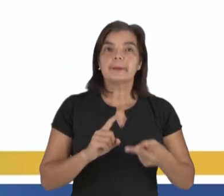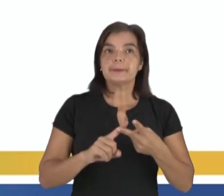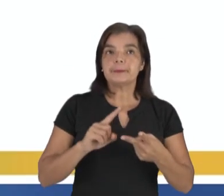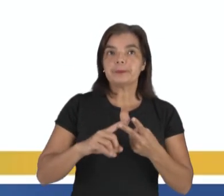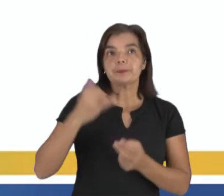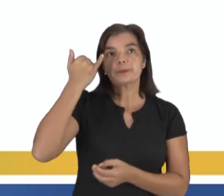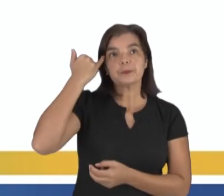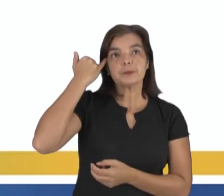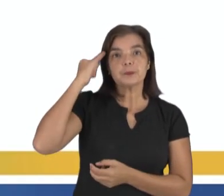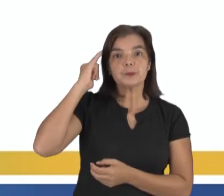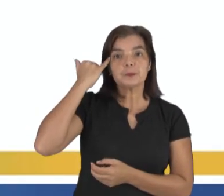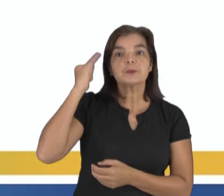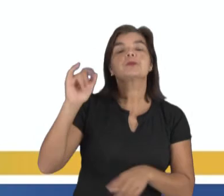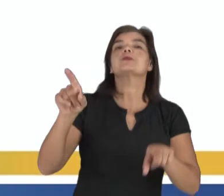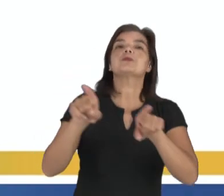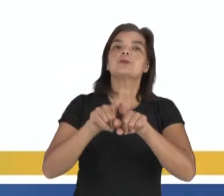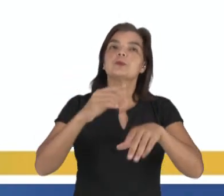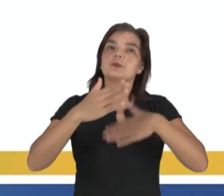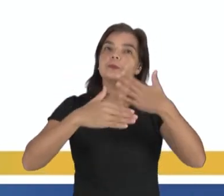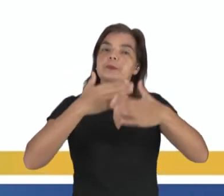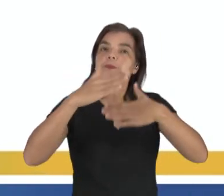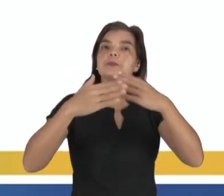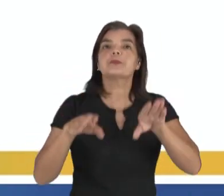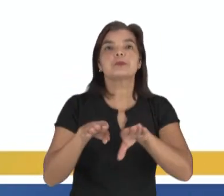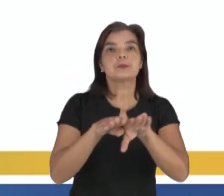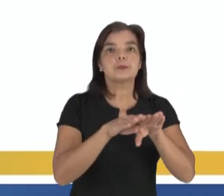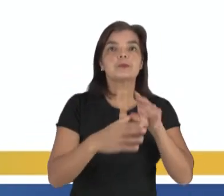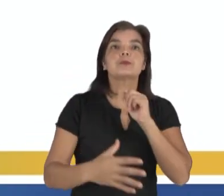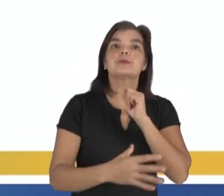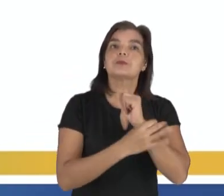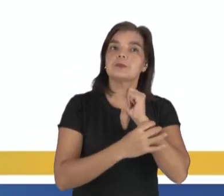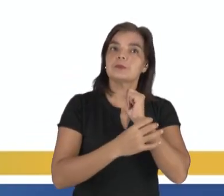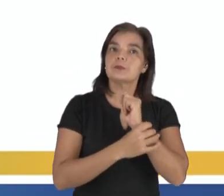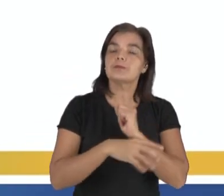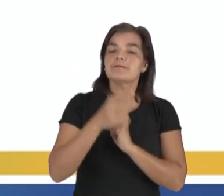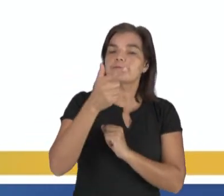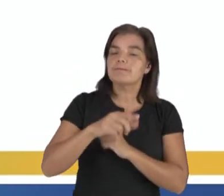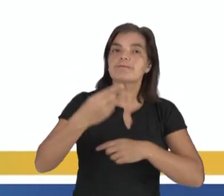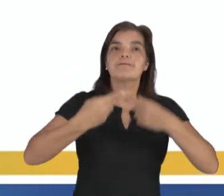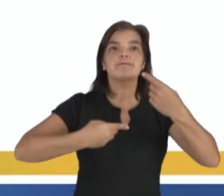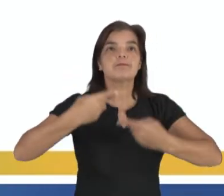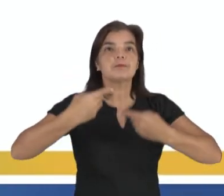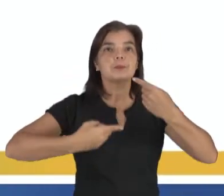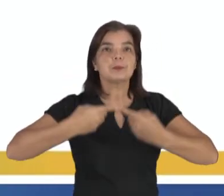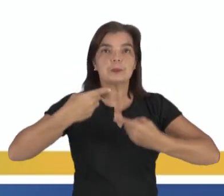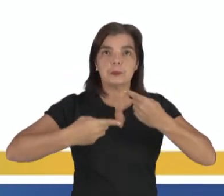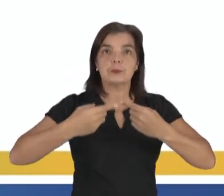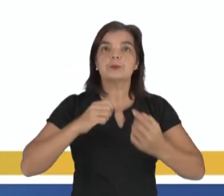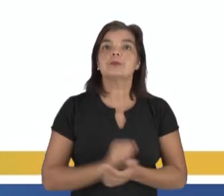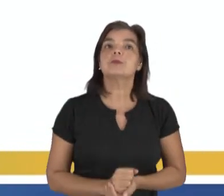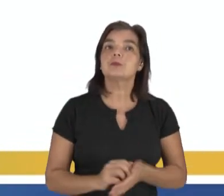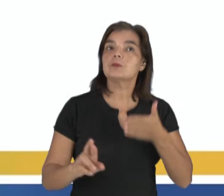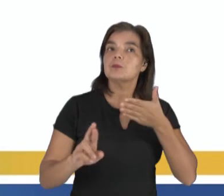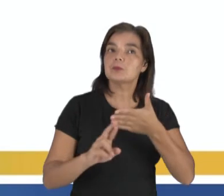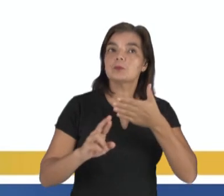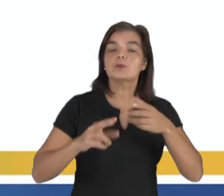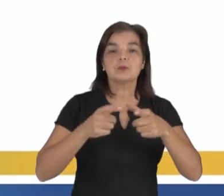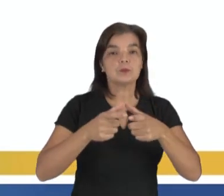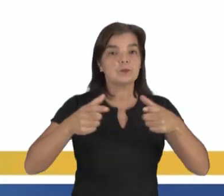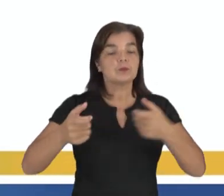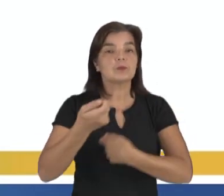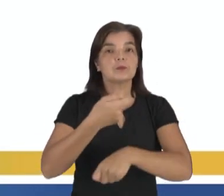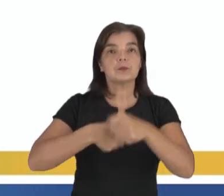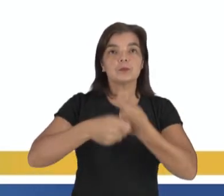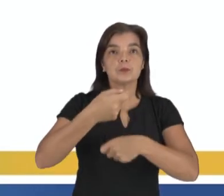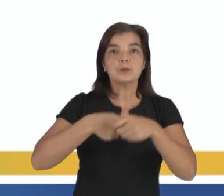Questão 2. A ideia de desenvolvimento sustentável tem sido cada vez mais discutida junto a